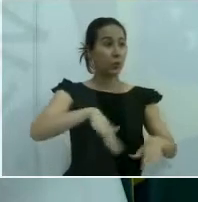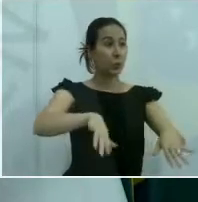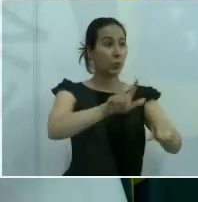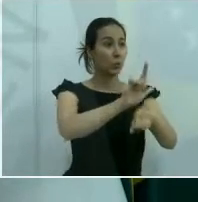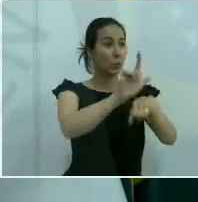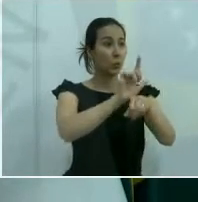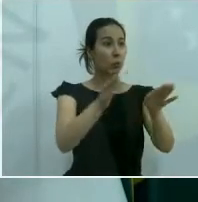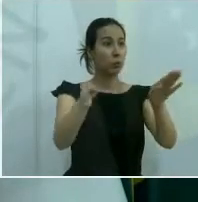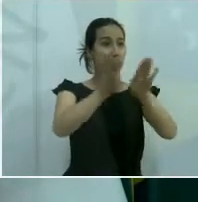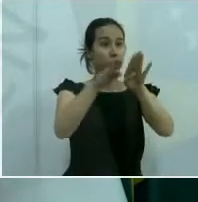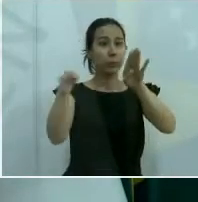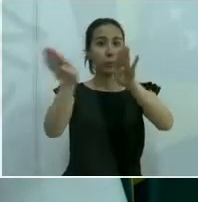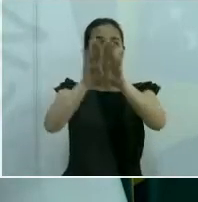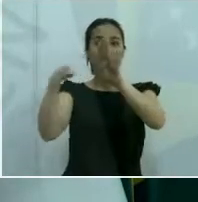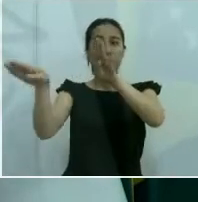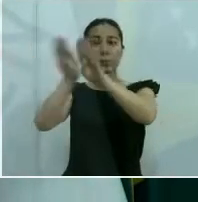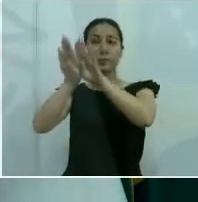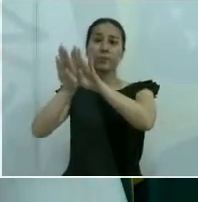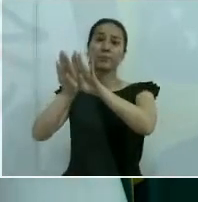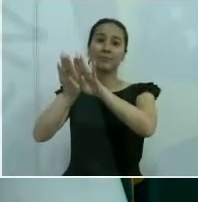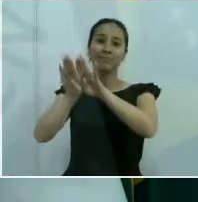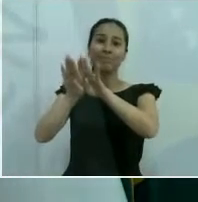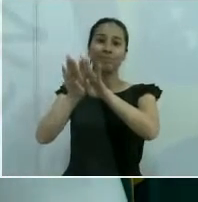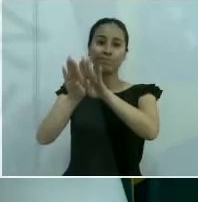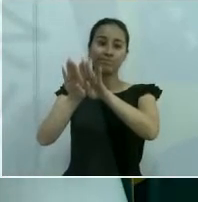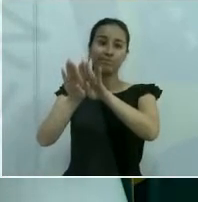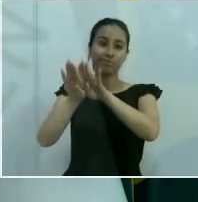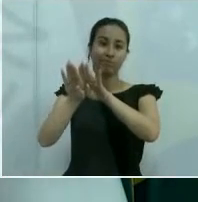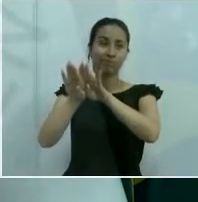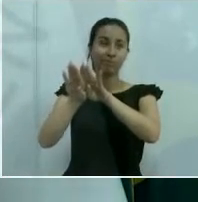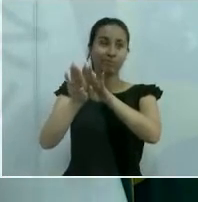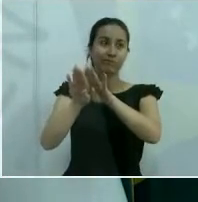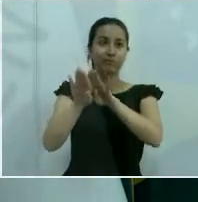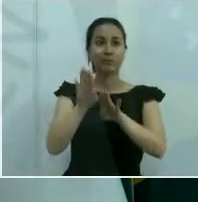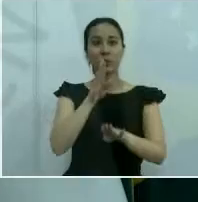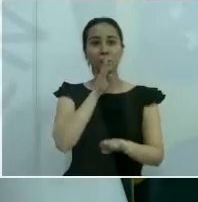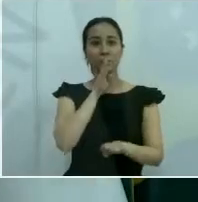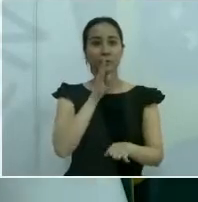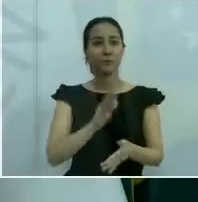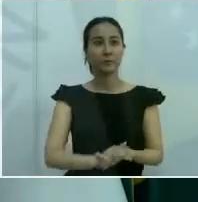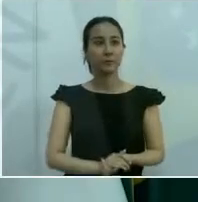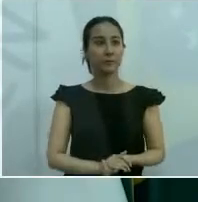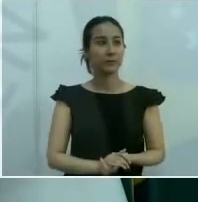funciona o terminou